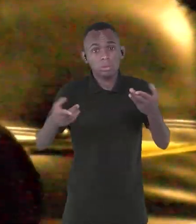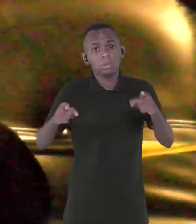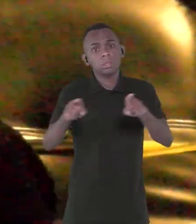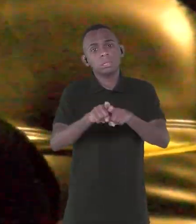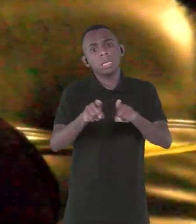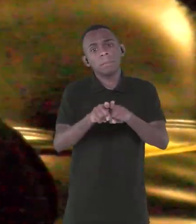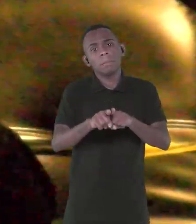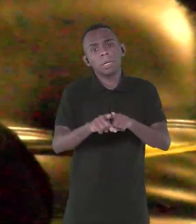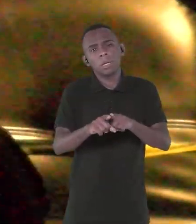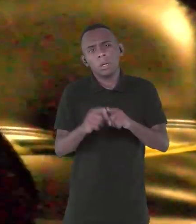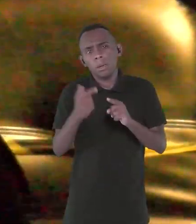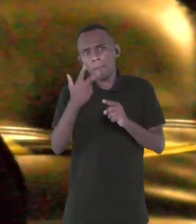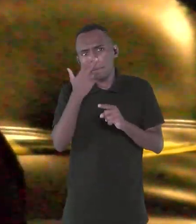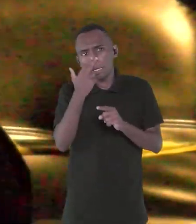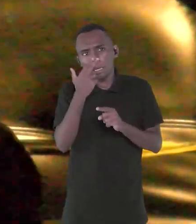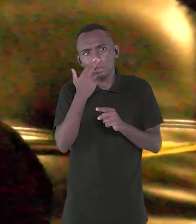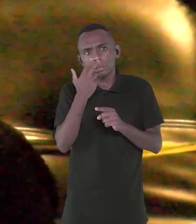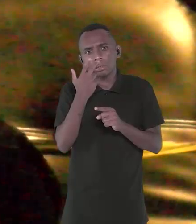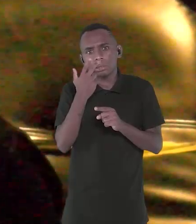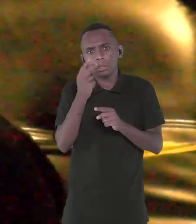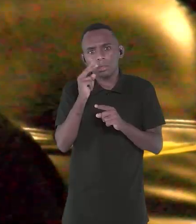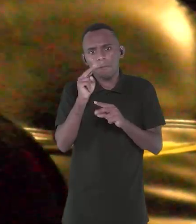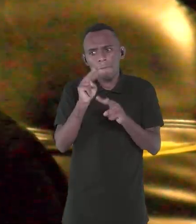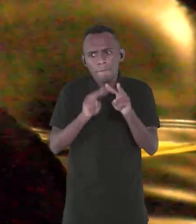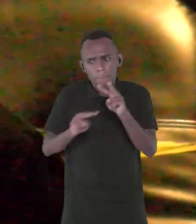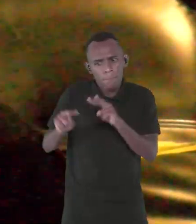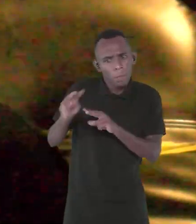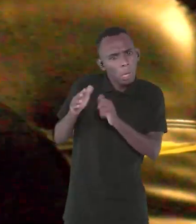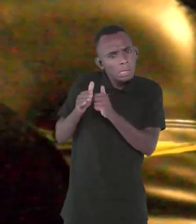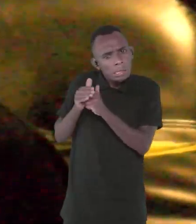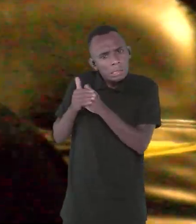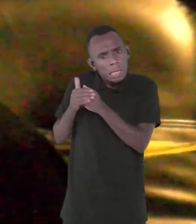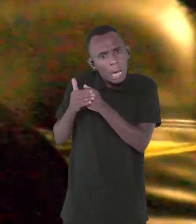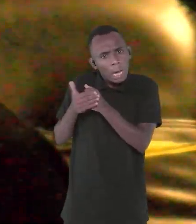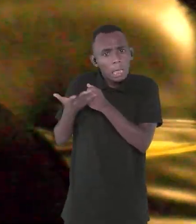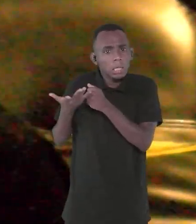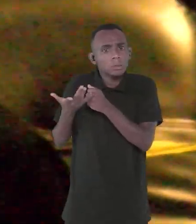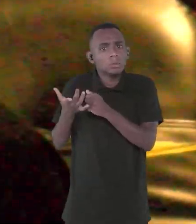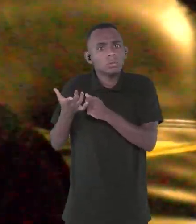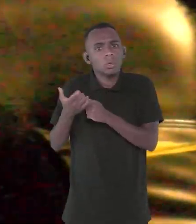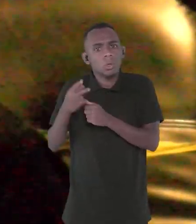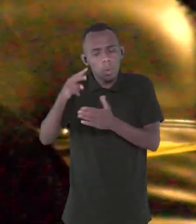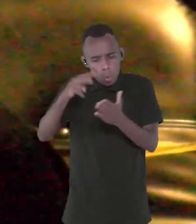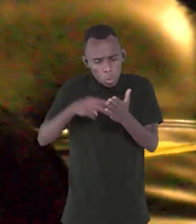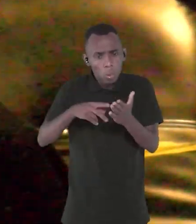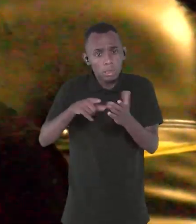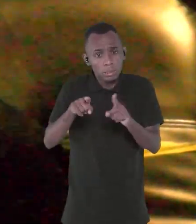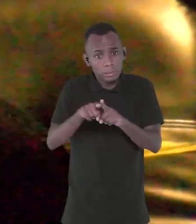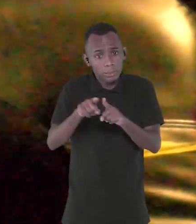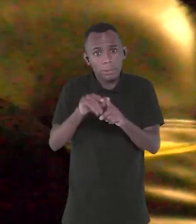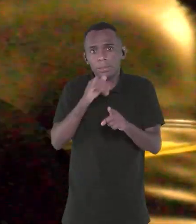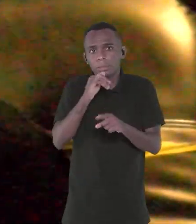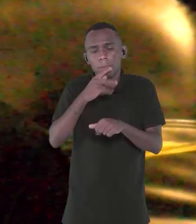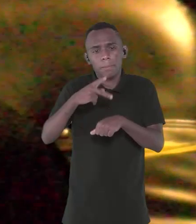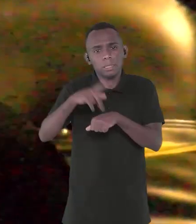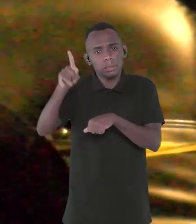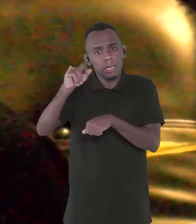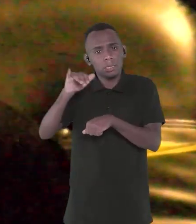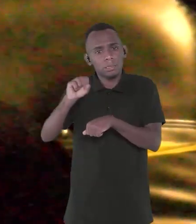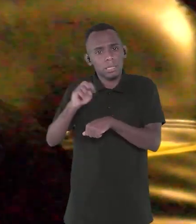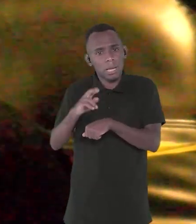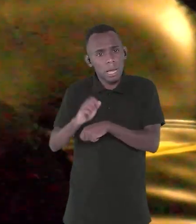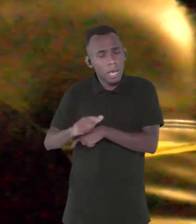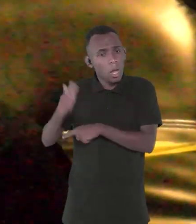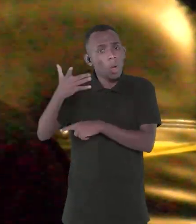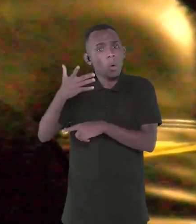coisas de espionagem, por exemplo, o Pegasus, né? Eu estava até lendo que o governo israelense proibiu a empresa de vender o